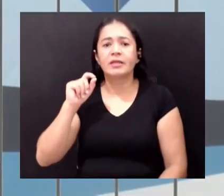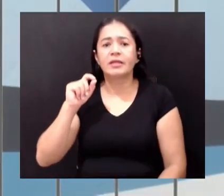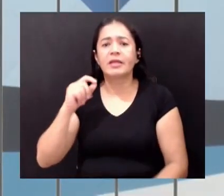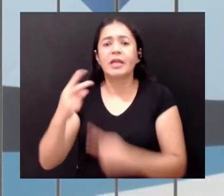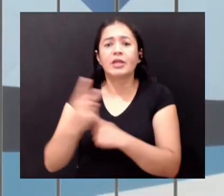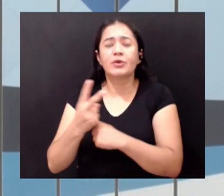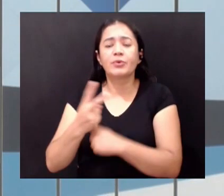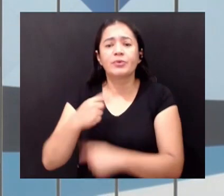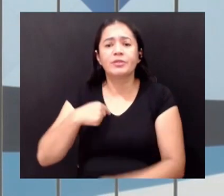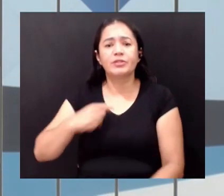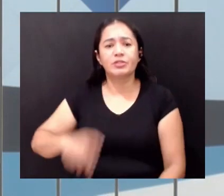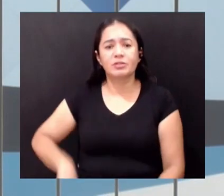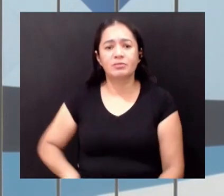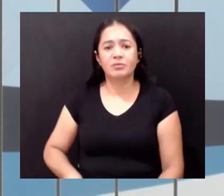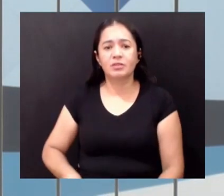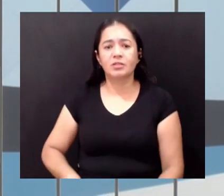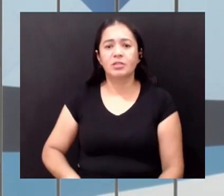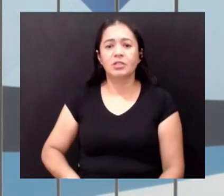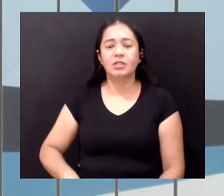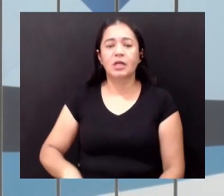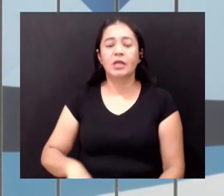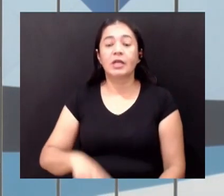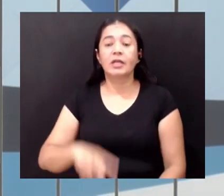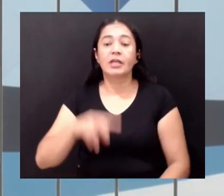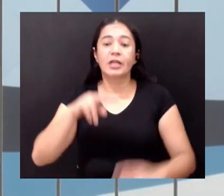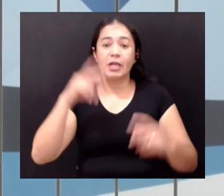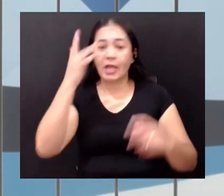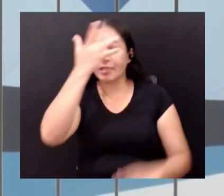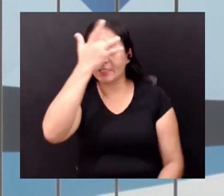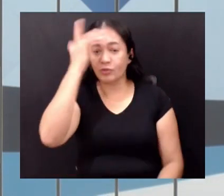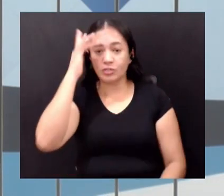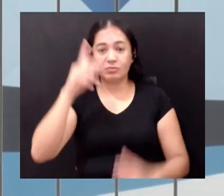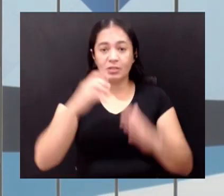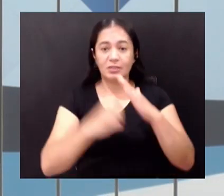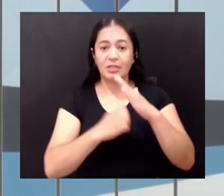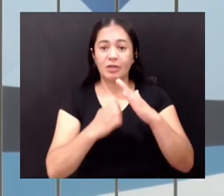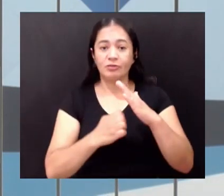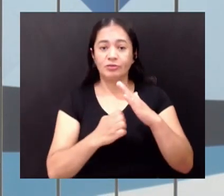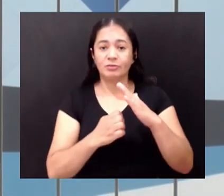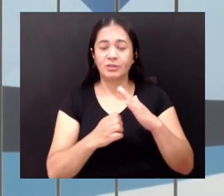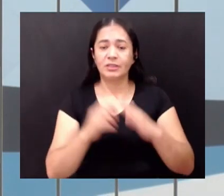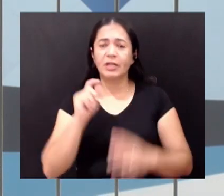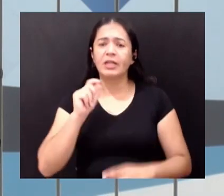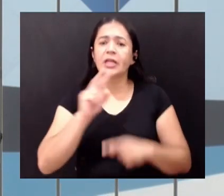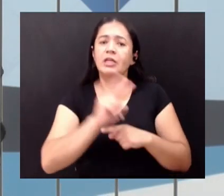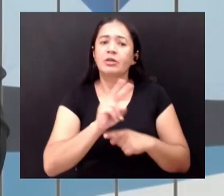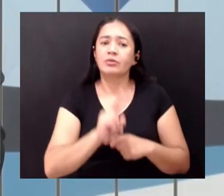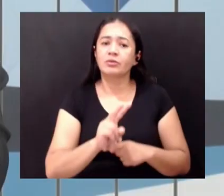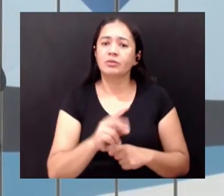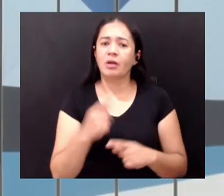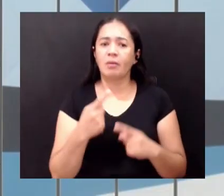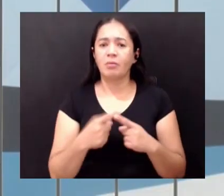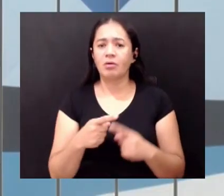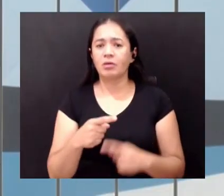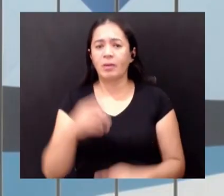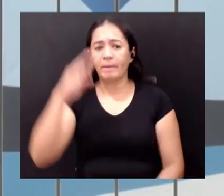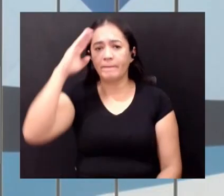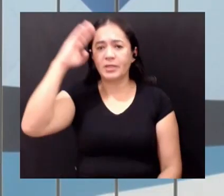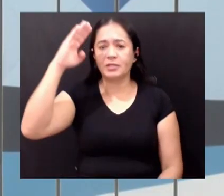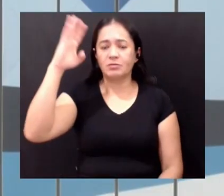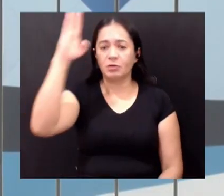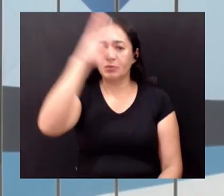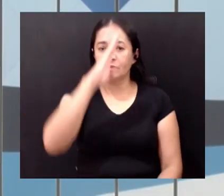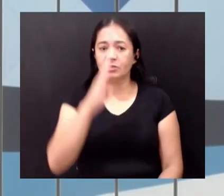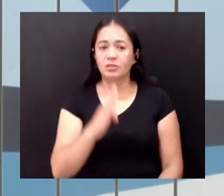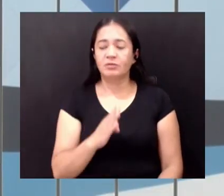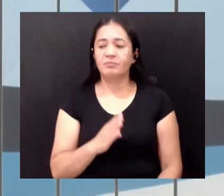o empresário, para a saúde mental do empresário? Porque muitas vezes, especialmente no Brasil, considerando pequenas e médias